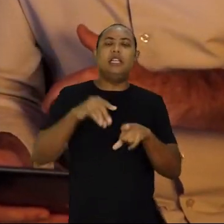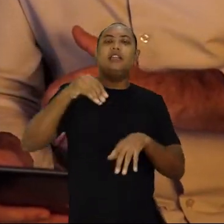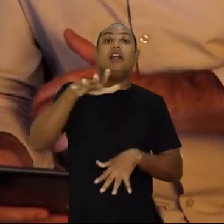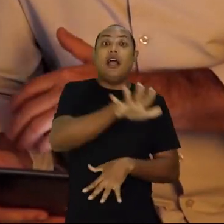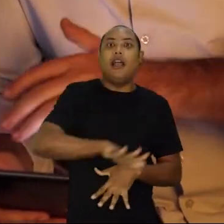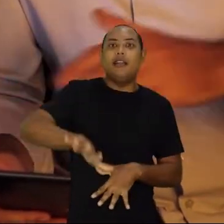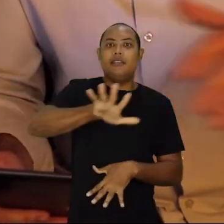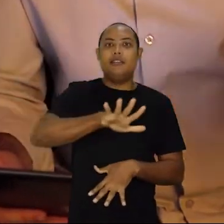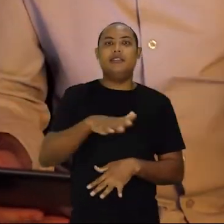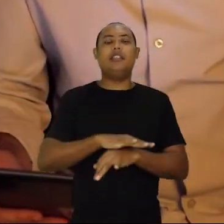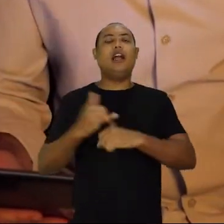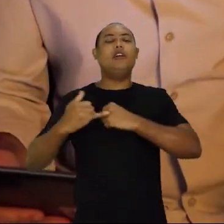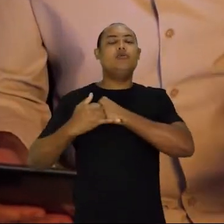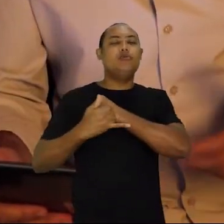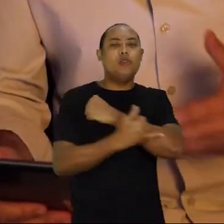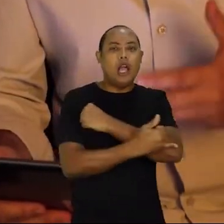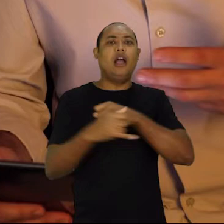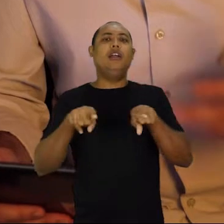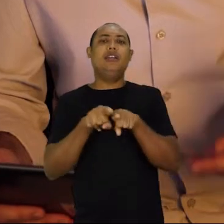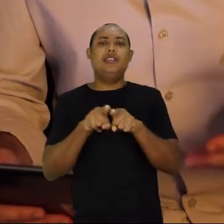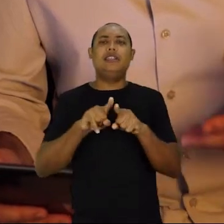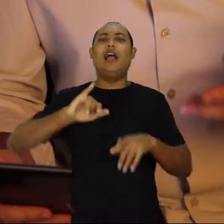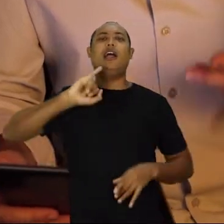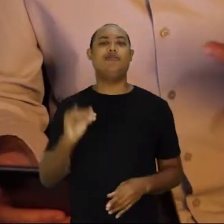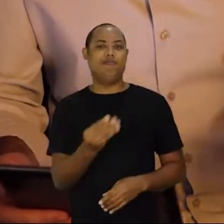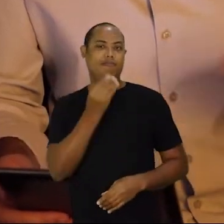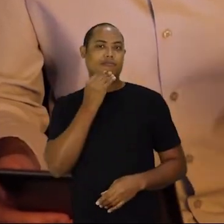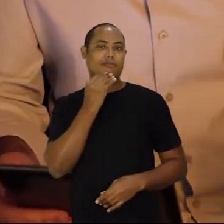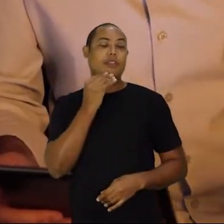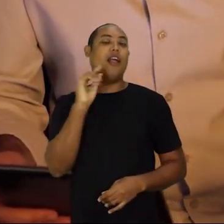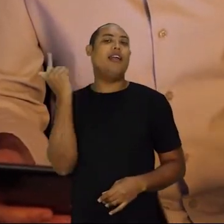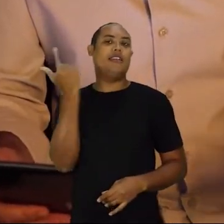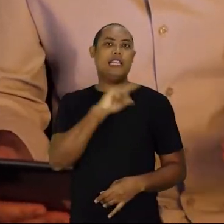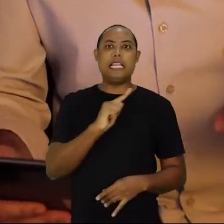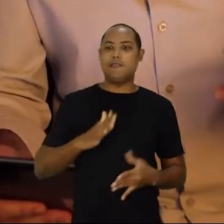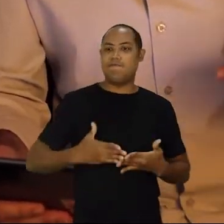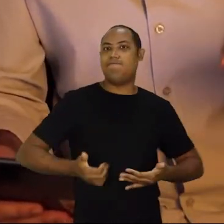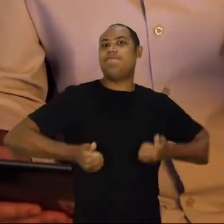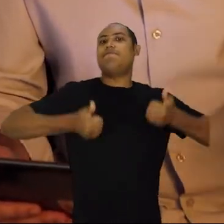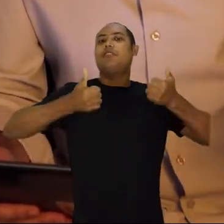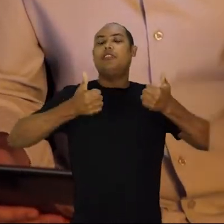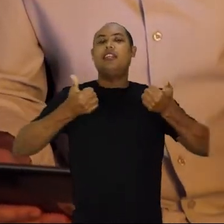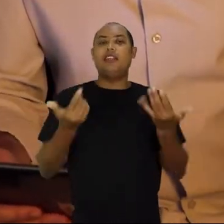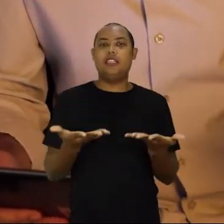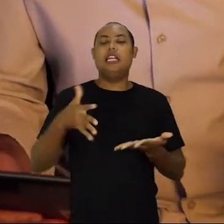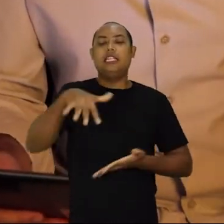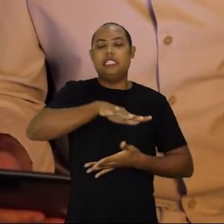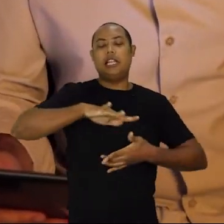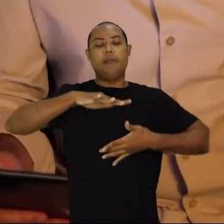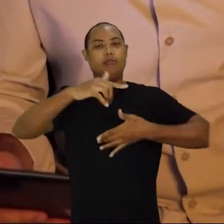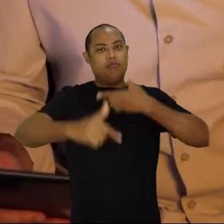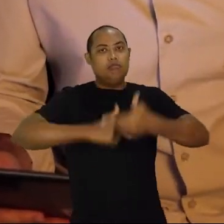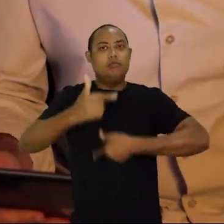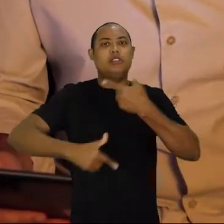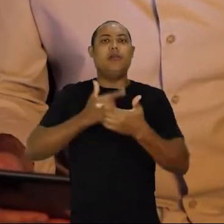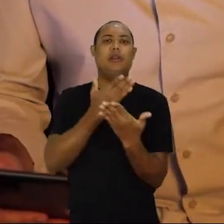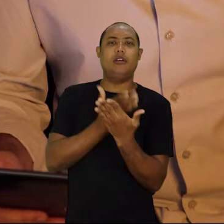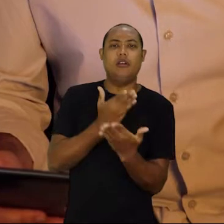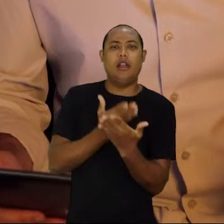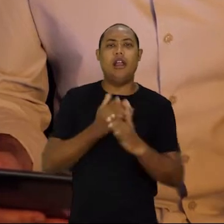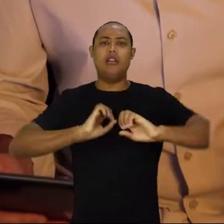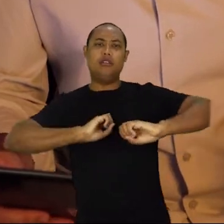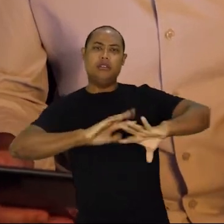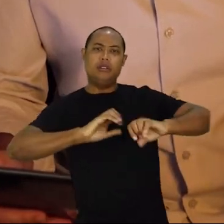realizamos um conjunto de intervenções na nossa infraestrutura, oportunizando assim a